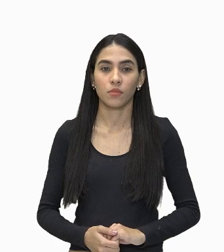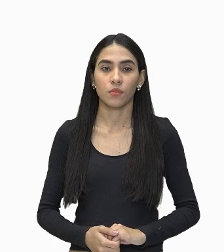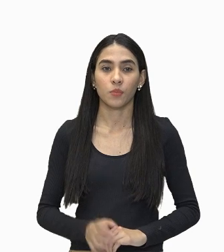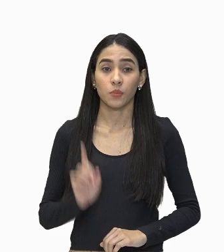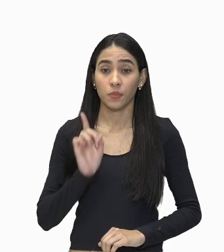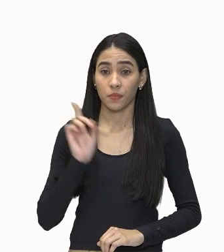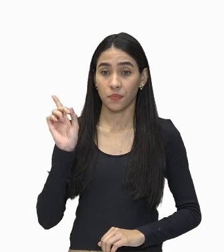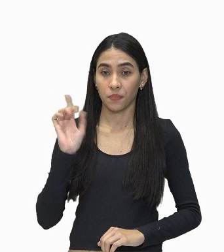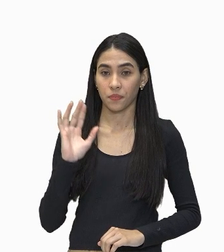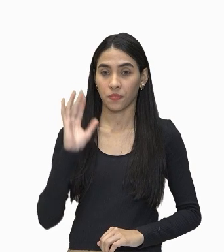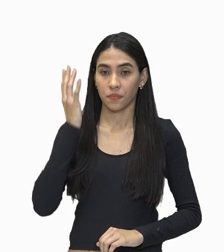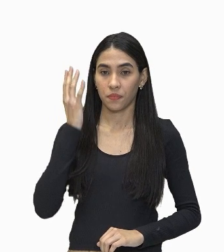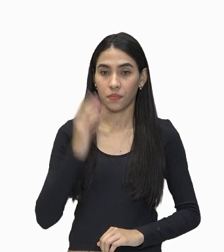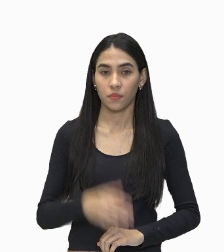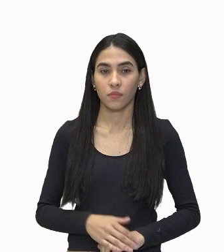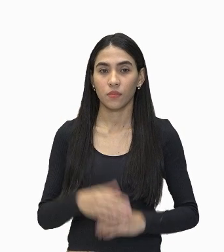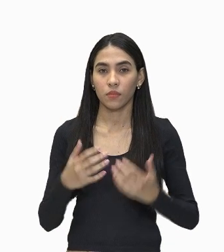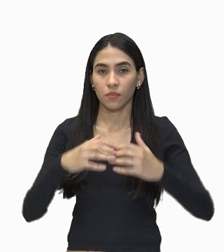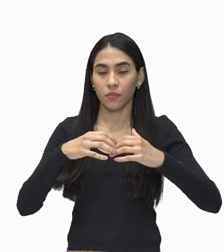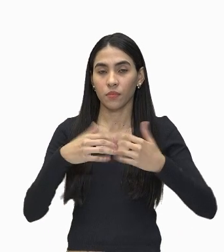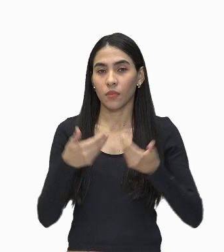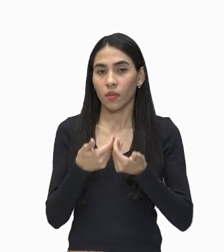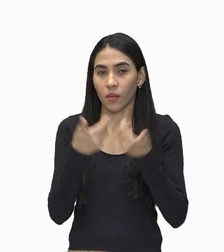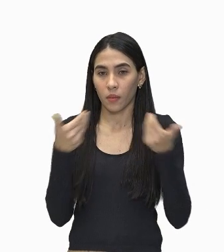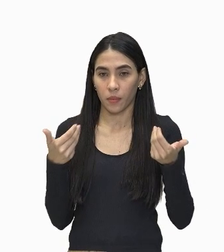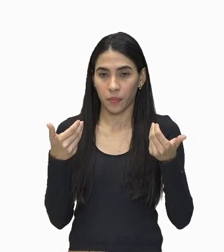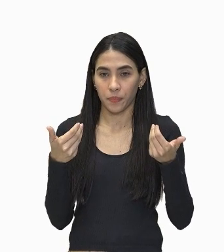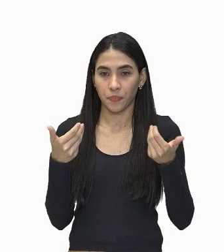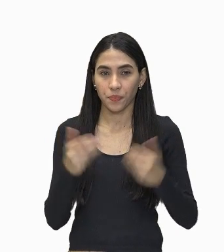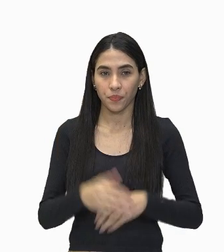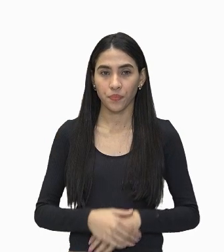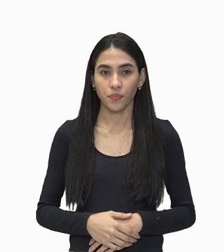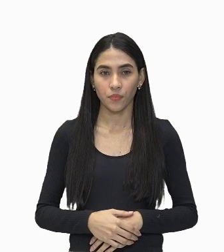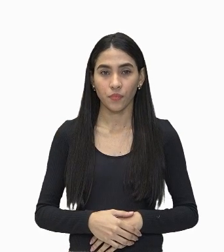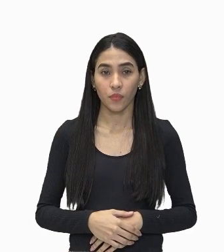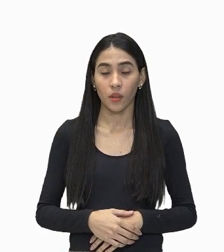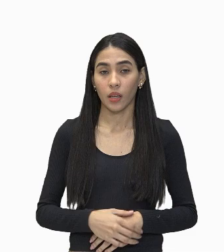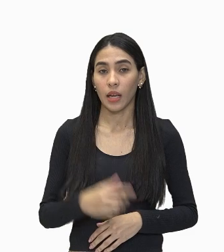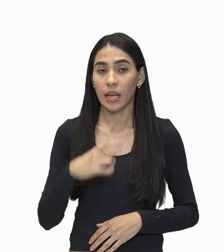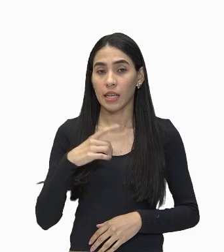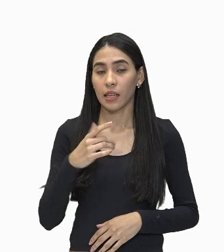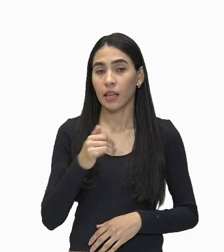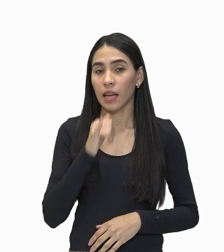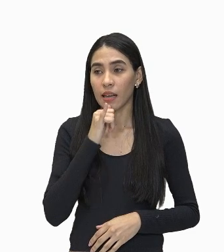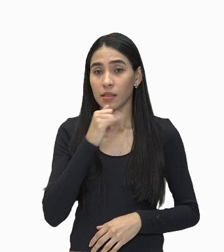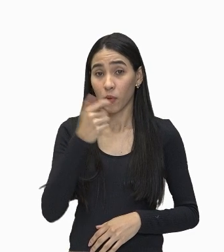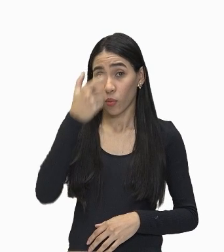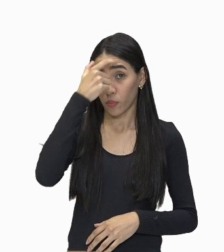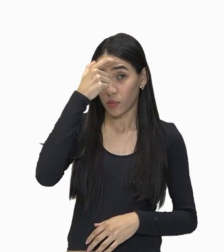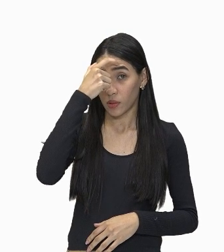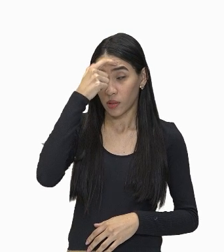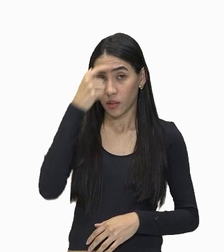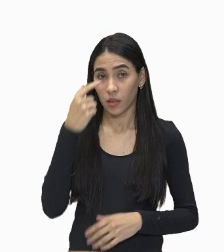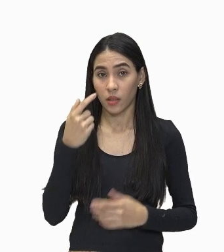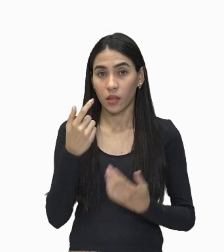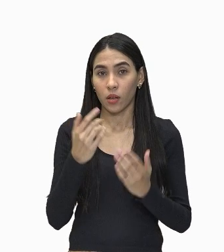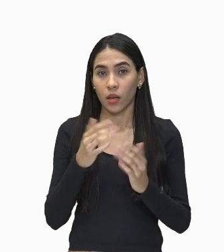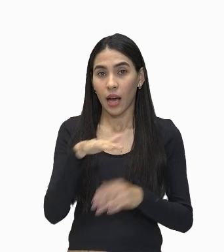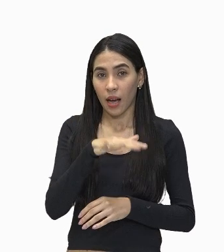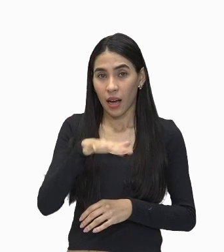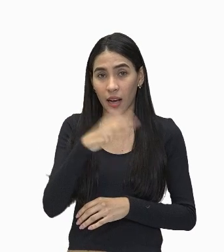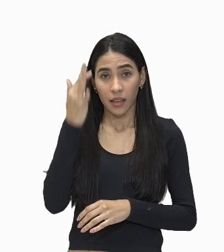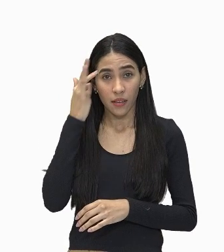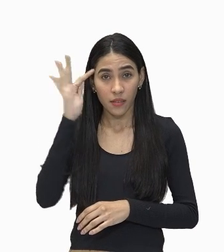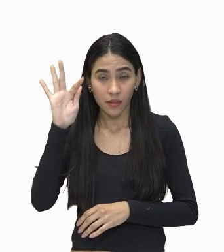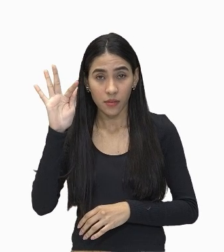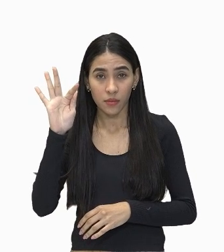Aqui a gente vai separar um pouco do senso comum, né? Nós estamos falando de filosofia. Filosofia não é senso